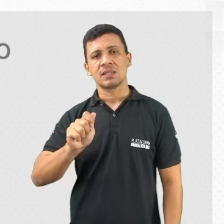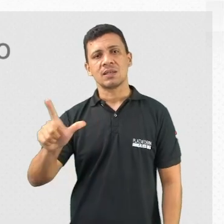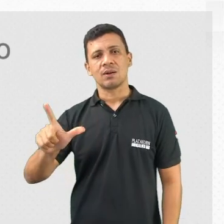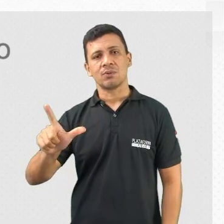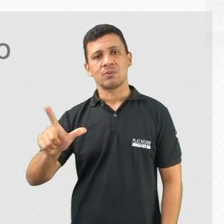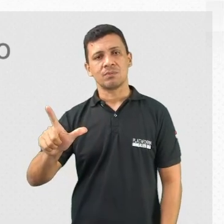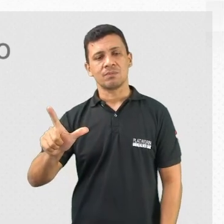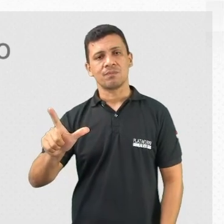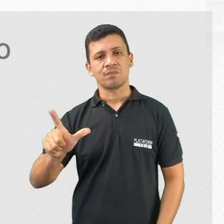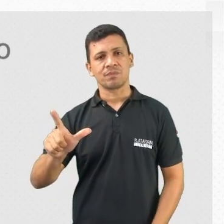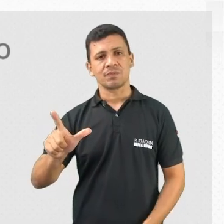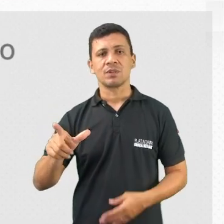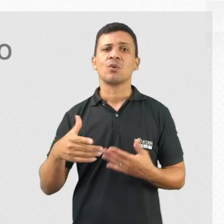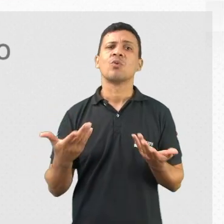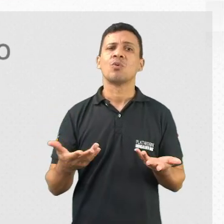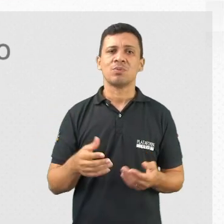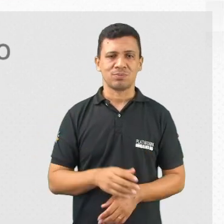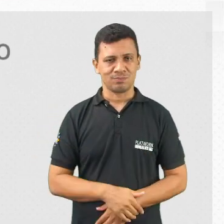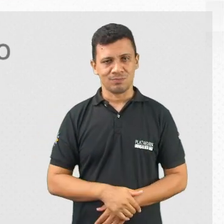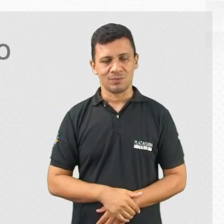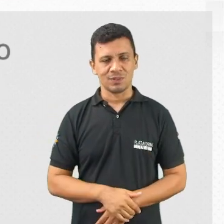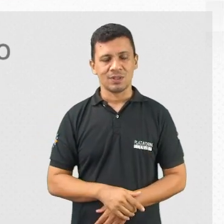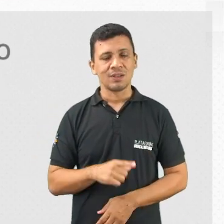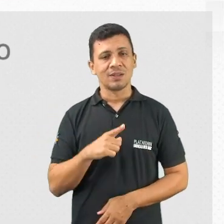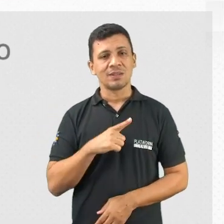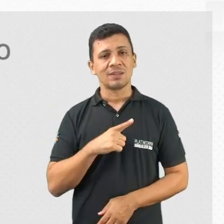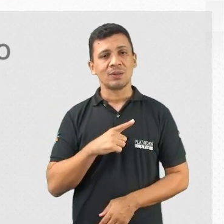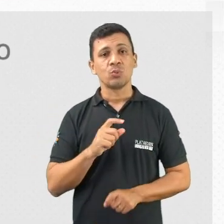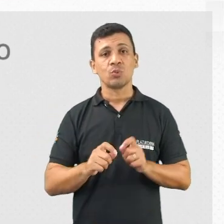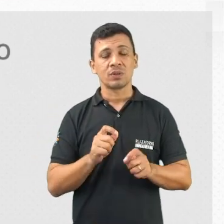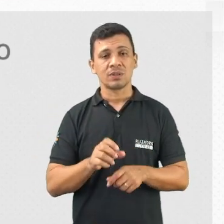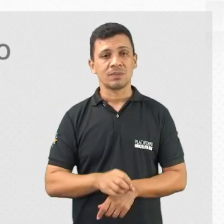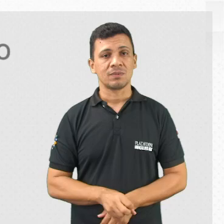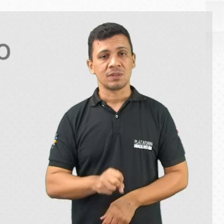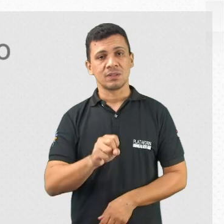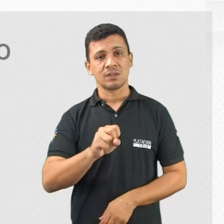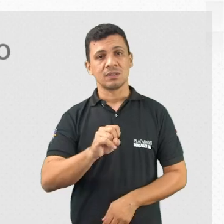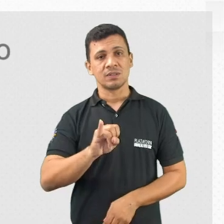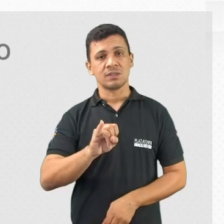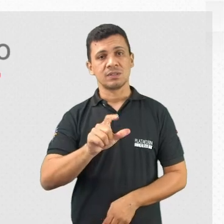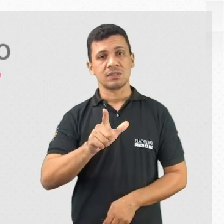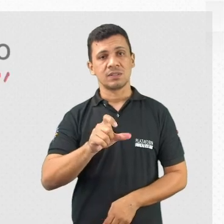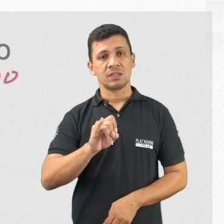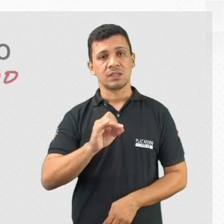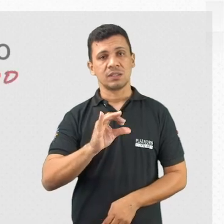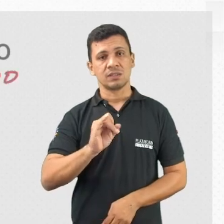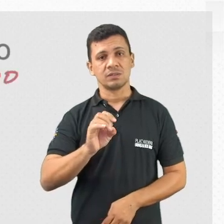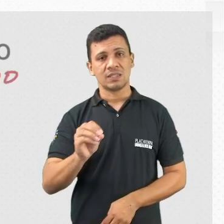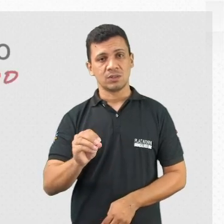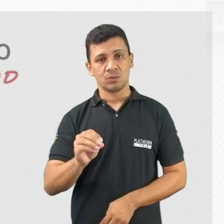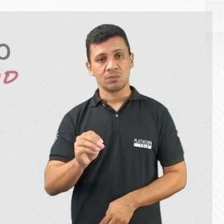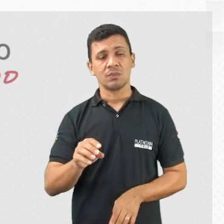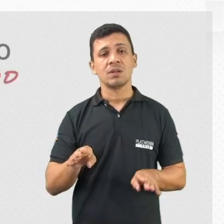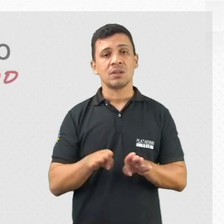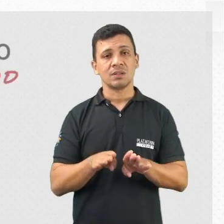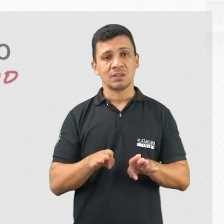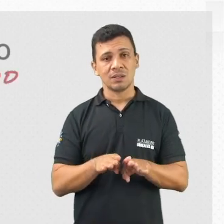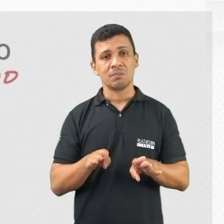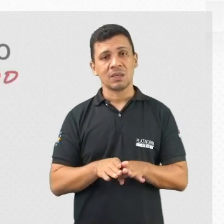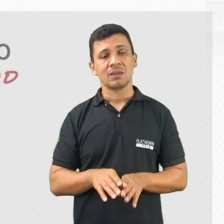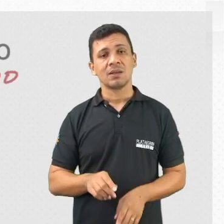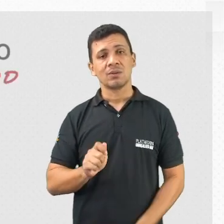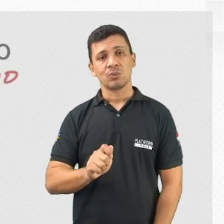certo? Sial que vem justamente de onde, Marcos? Do silício e do